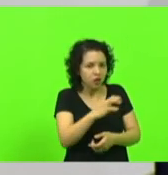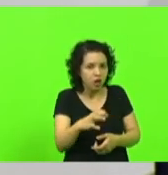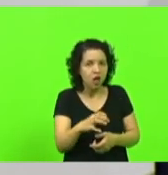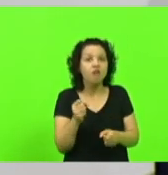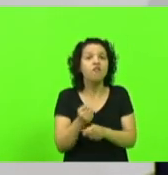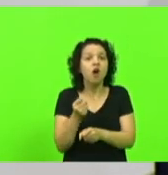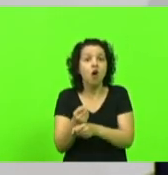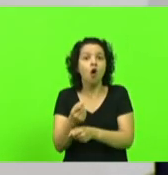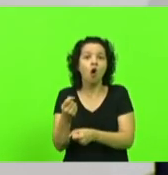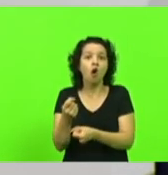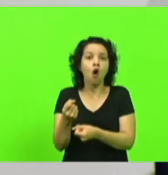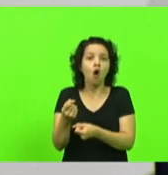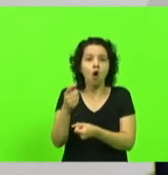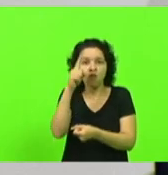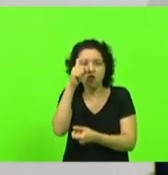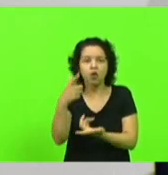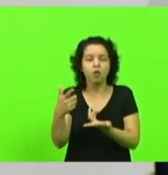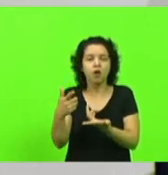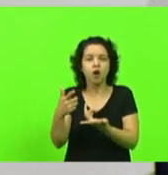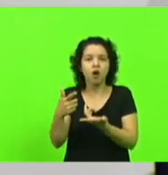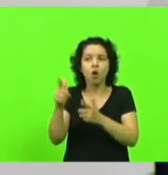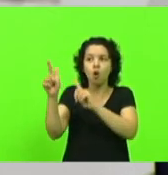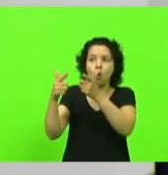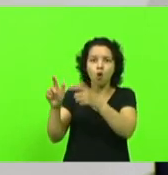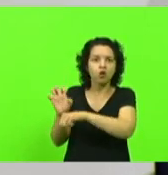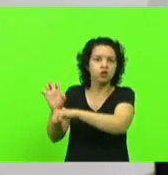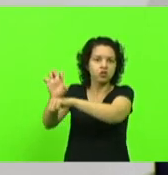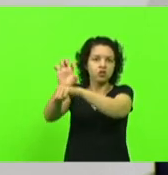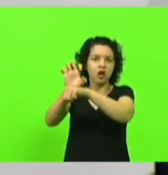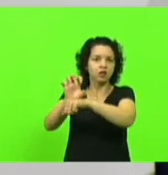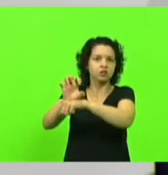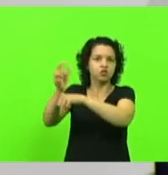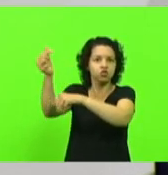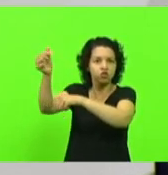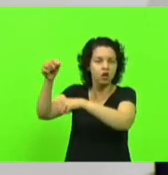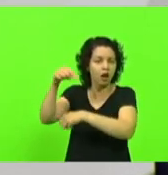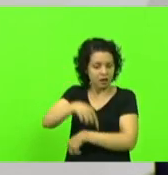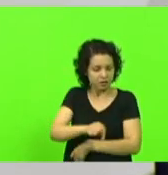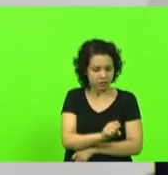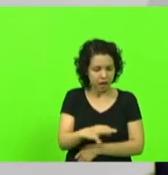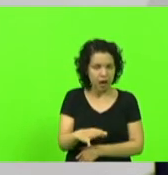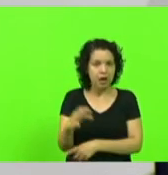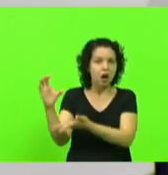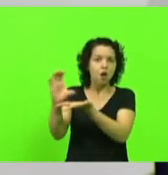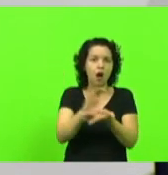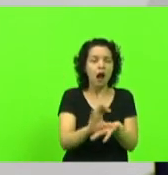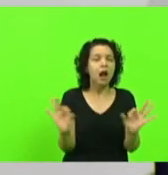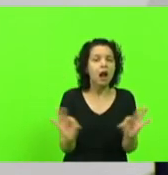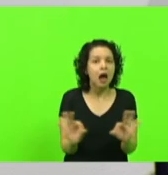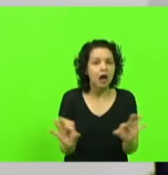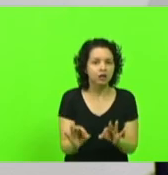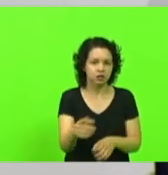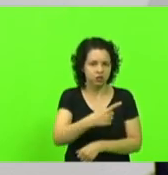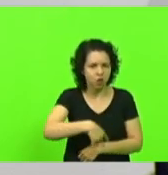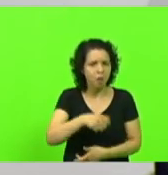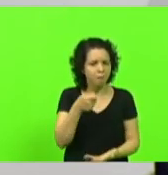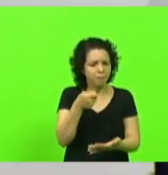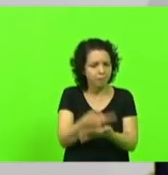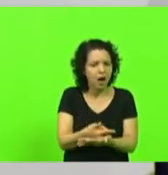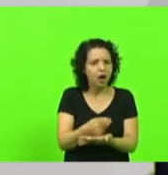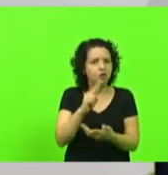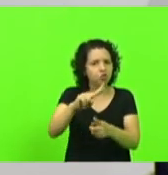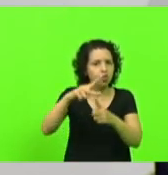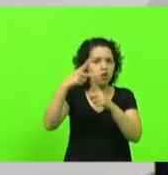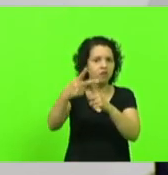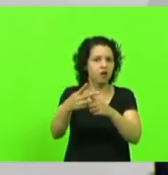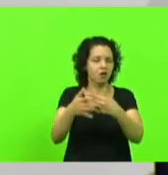hospitais, escolas, em outros estados. Não em Santa Catarina. E em Santa Catarina não faz. Aqui nós temos que pagar duas vezes por qualquer